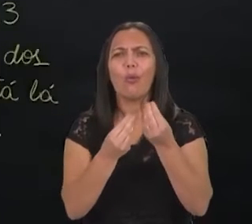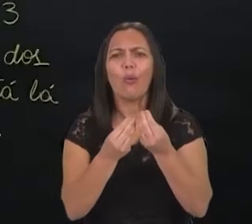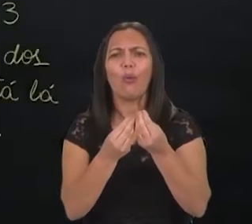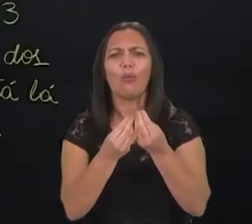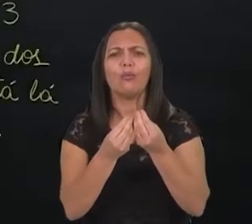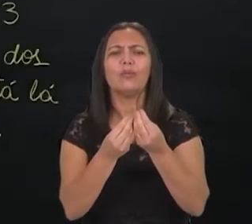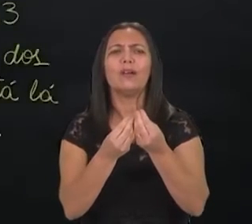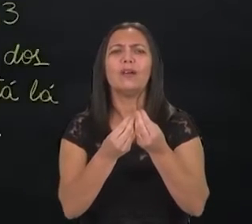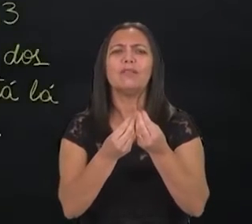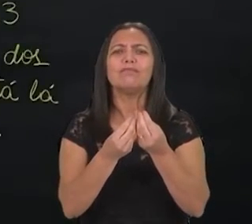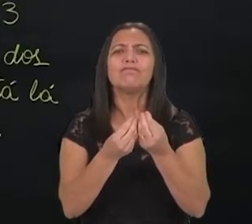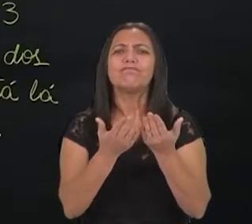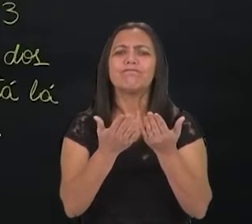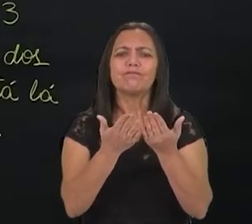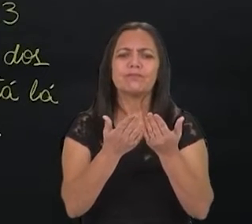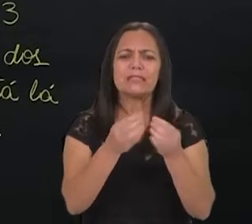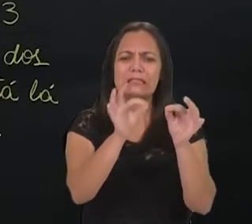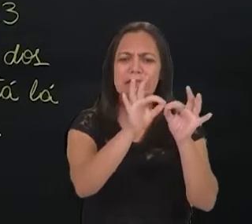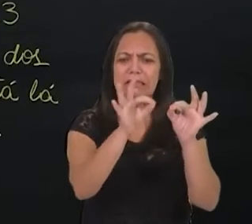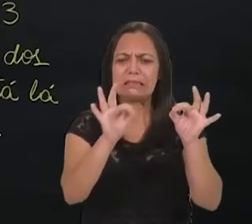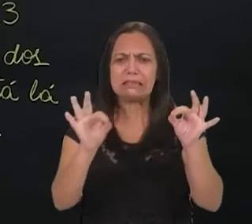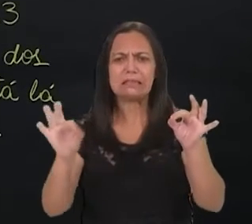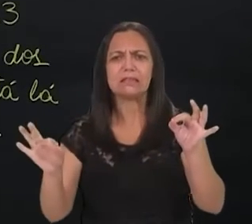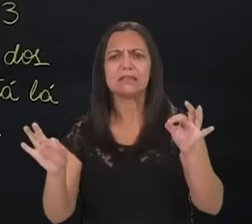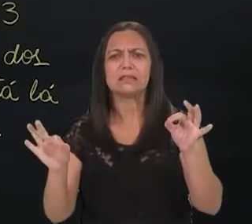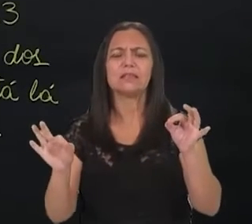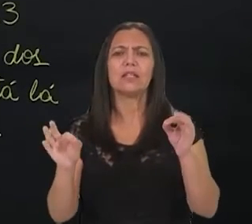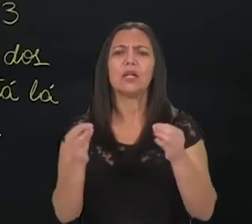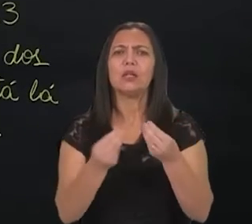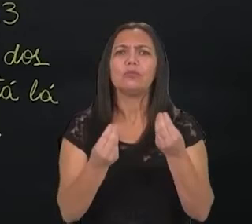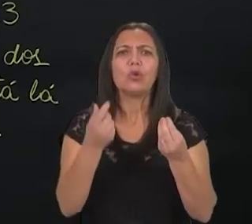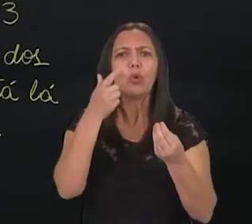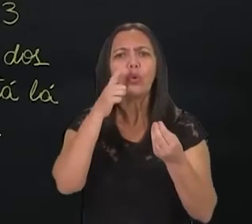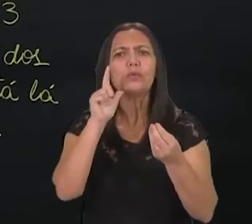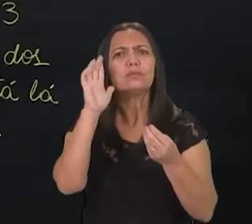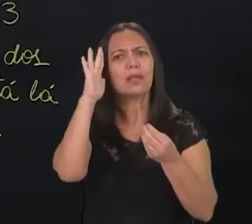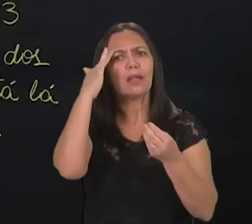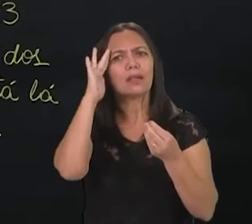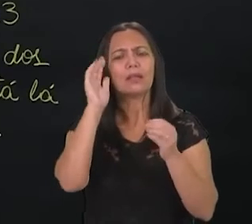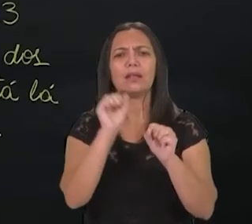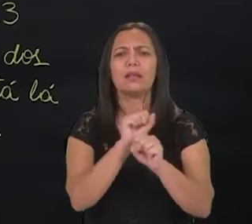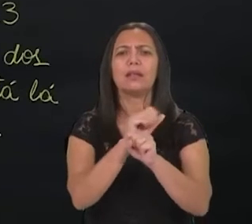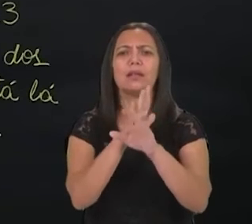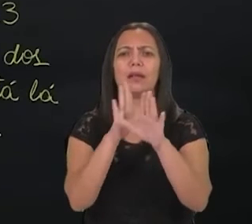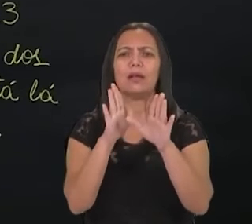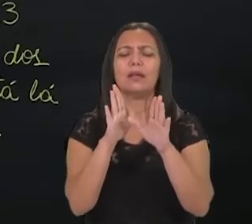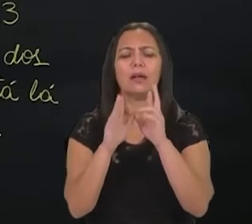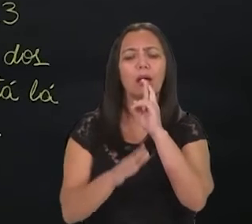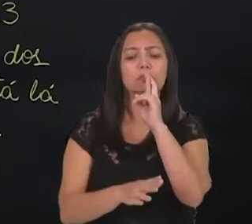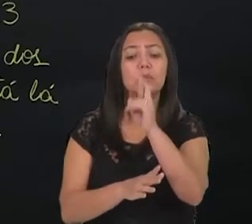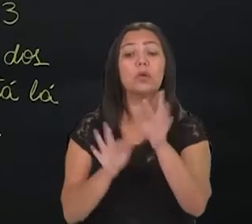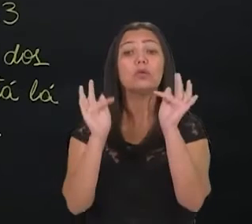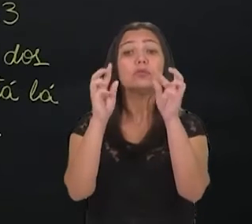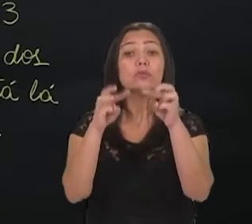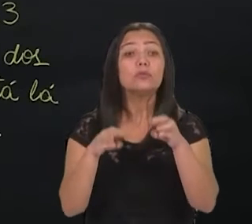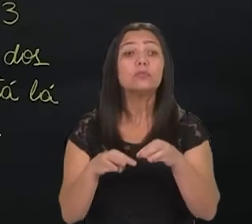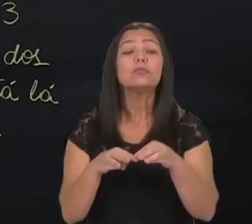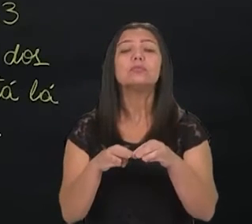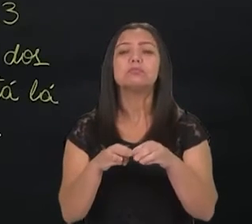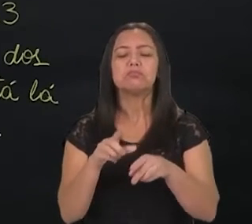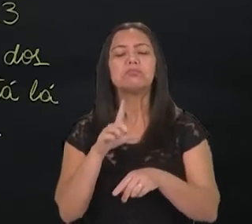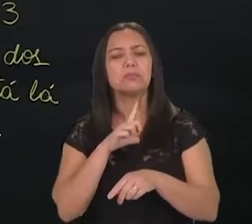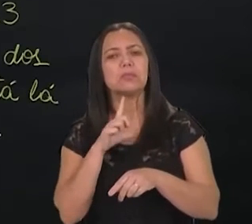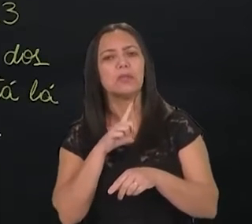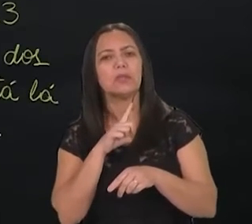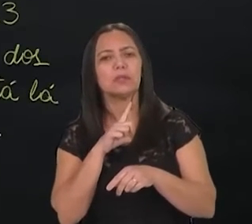não realizar toda essa operação e de modo que a gente consiga compreender também o seu resultado final?